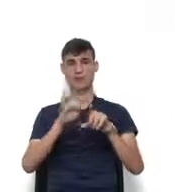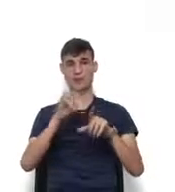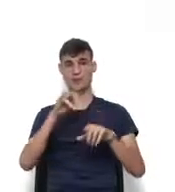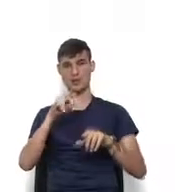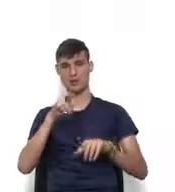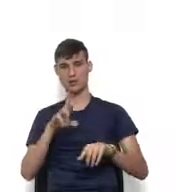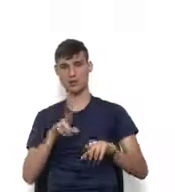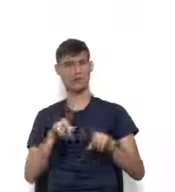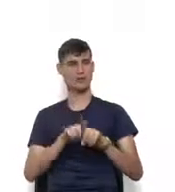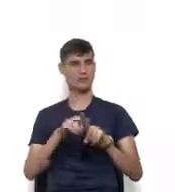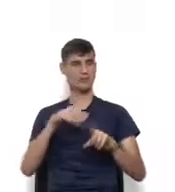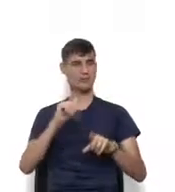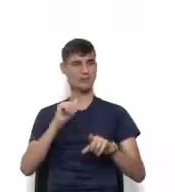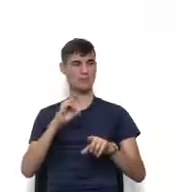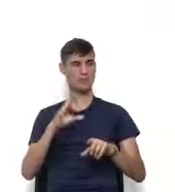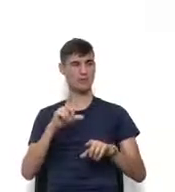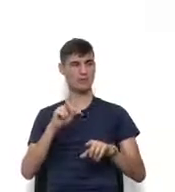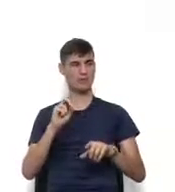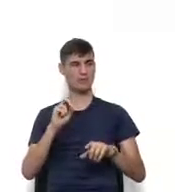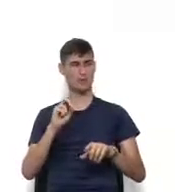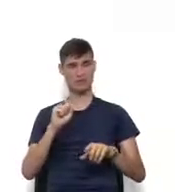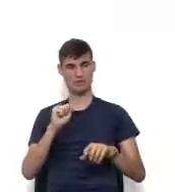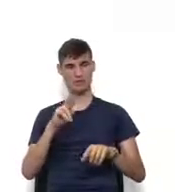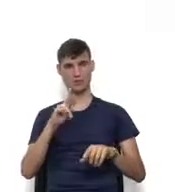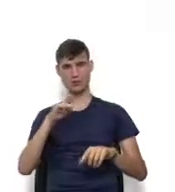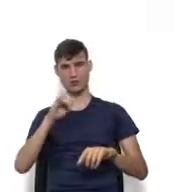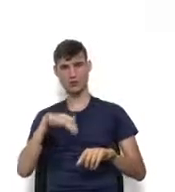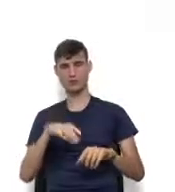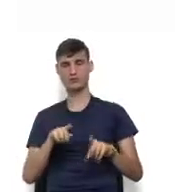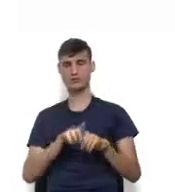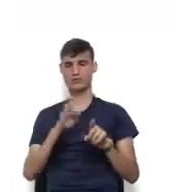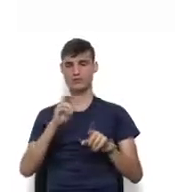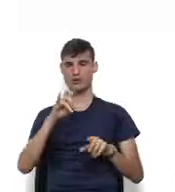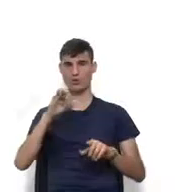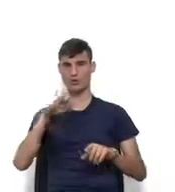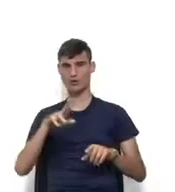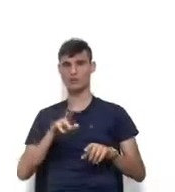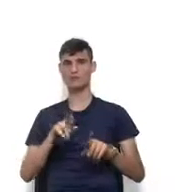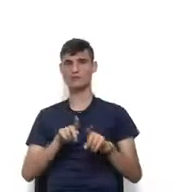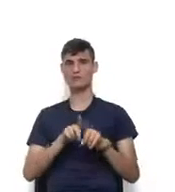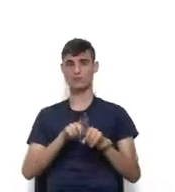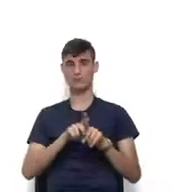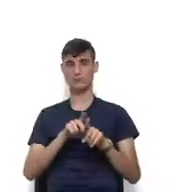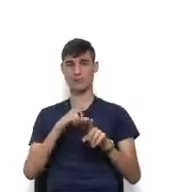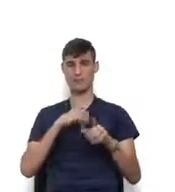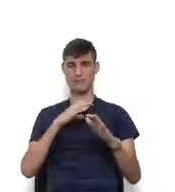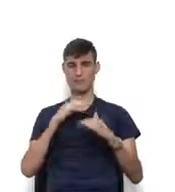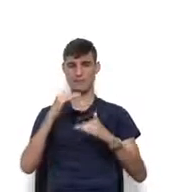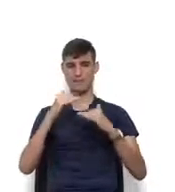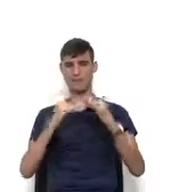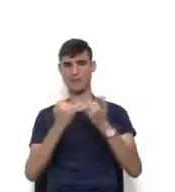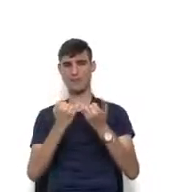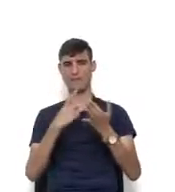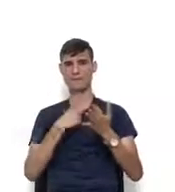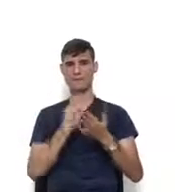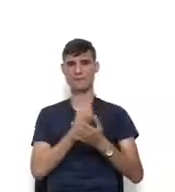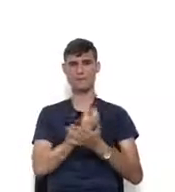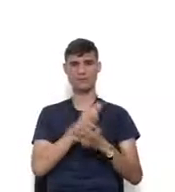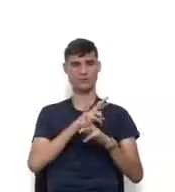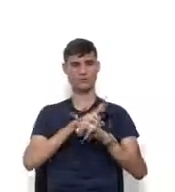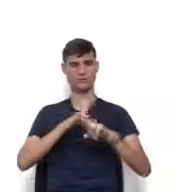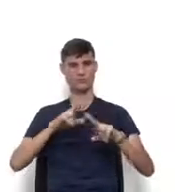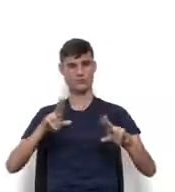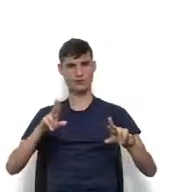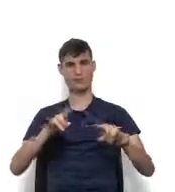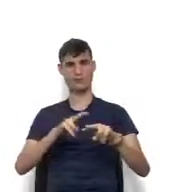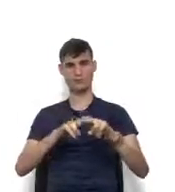de Maclaurin, as séries de Fourier e séries de Fourier e a resolução aí de equações